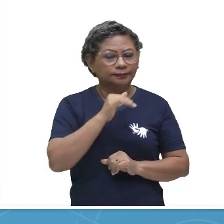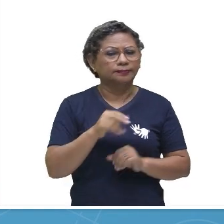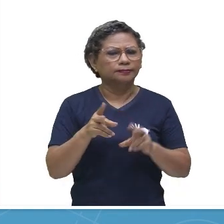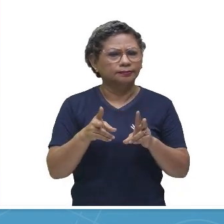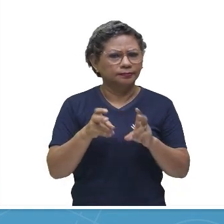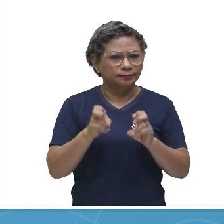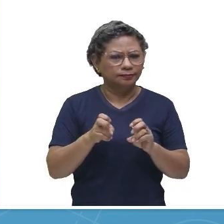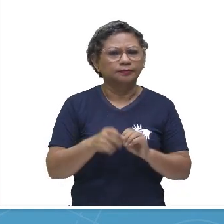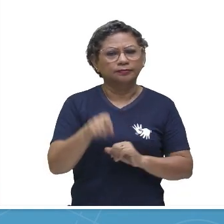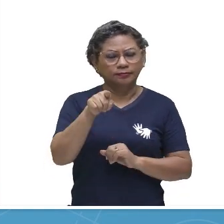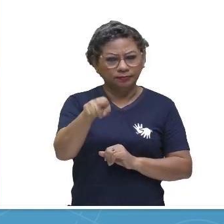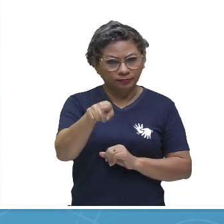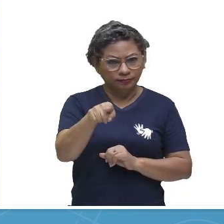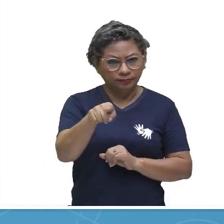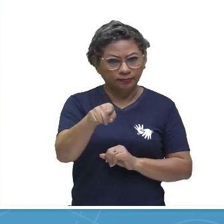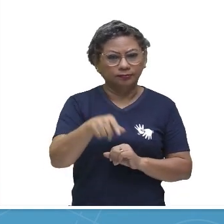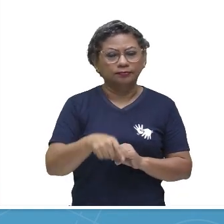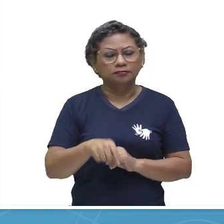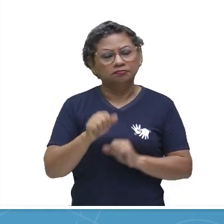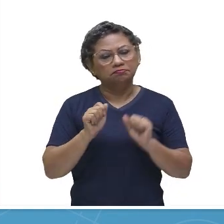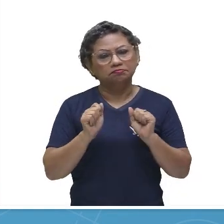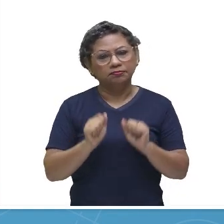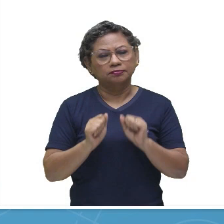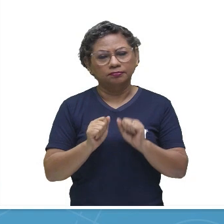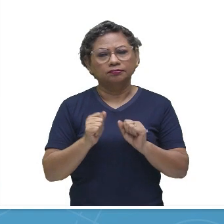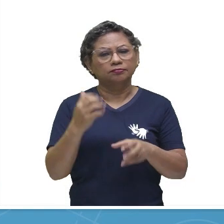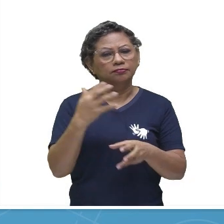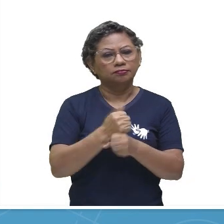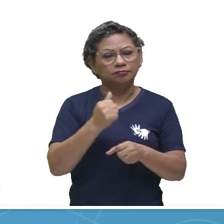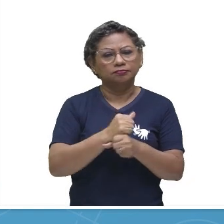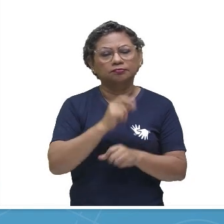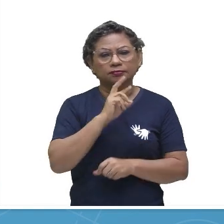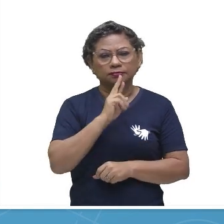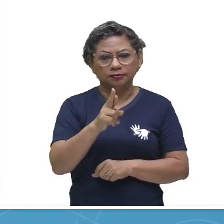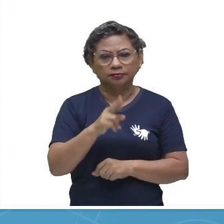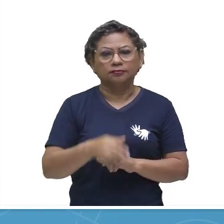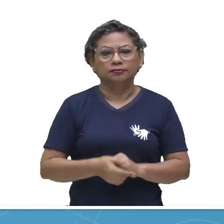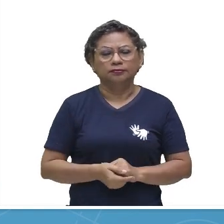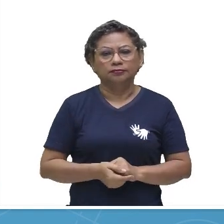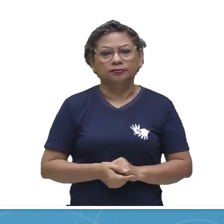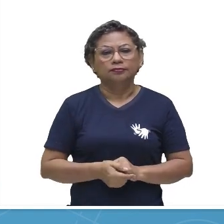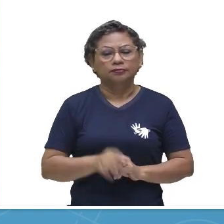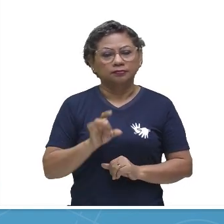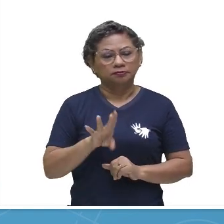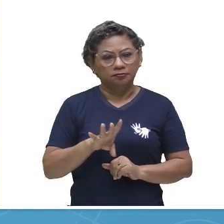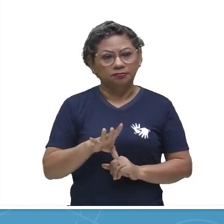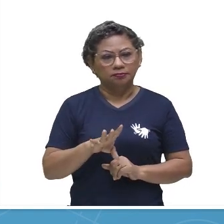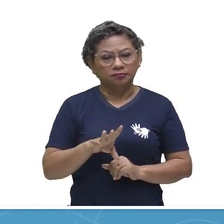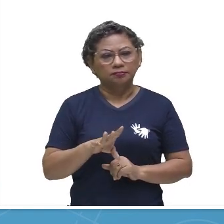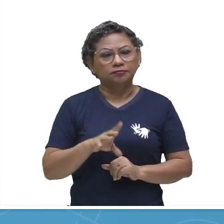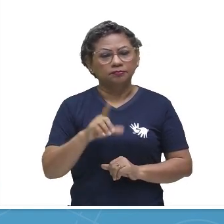peça, né, para que você calcule esse resultado aqui. Então, você teria 2 à sétima. Então, teria que multiplicar aqui o 2 por ele